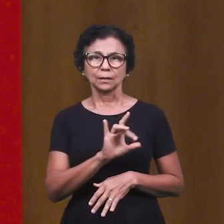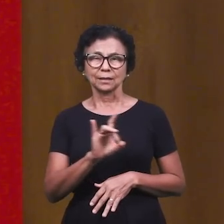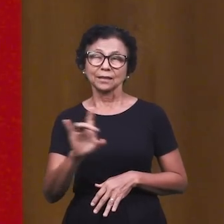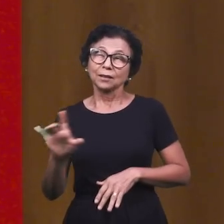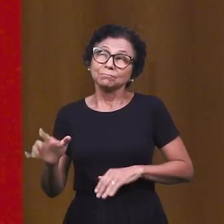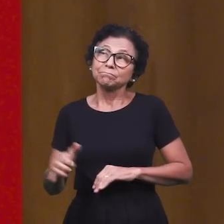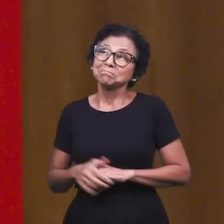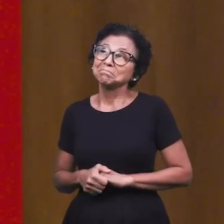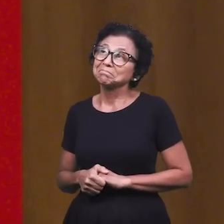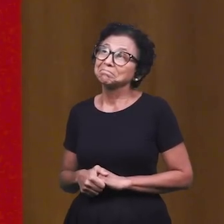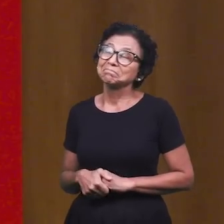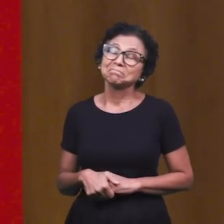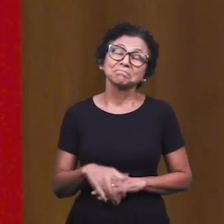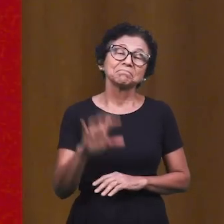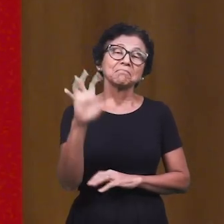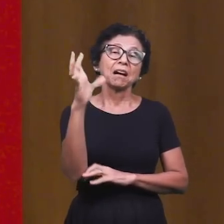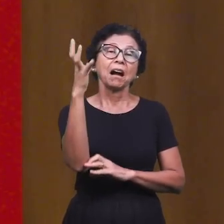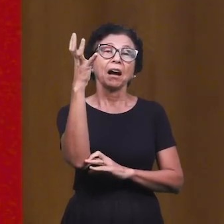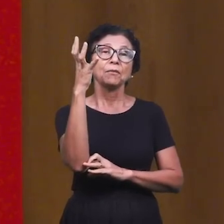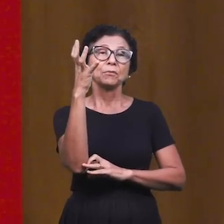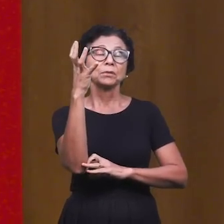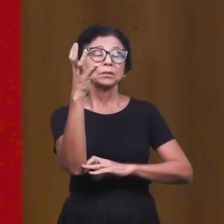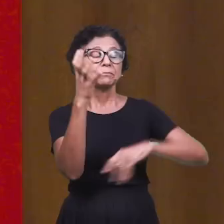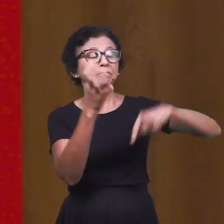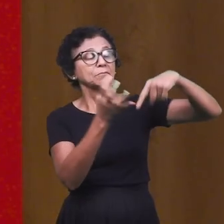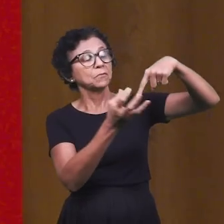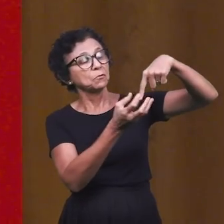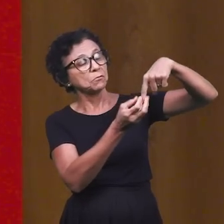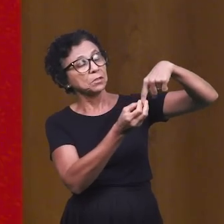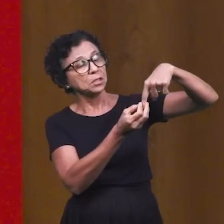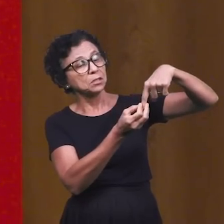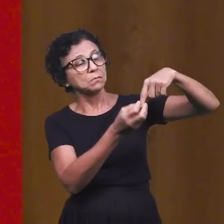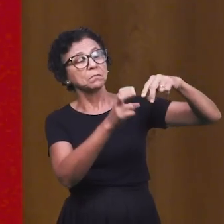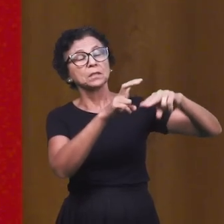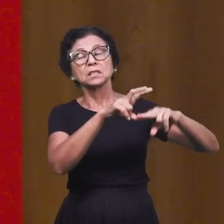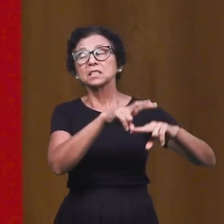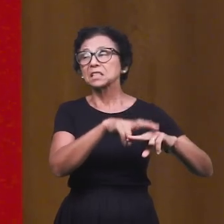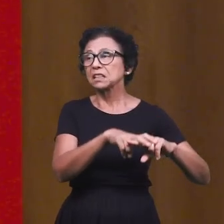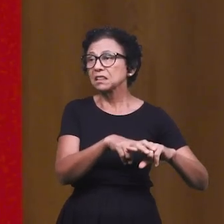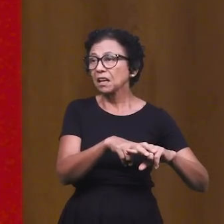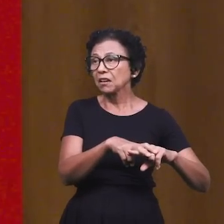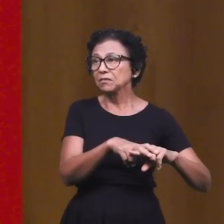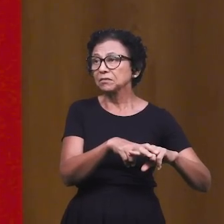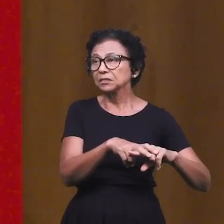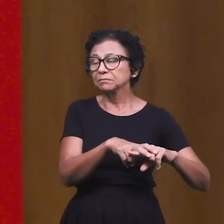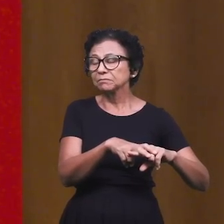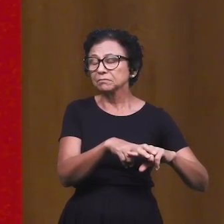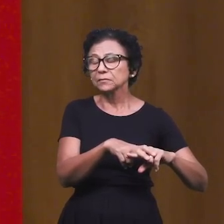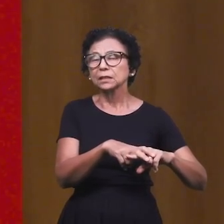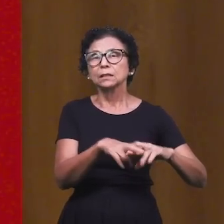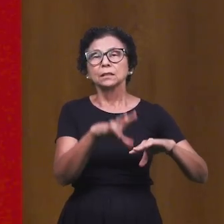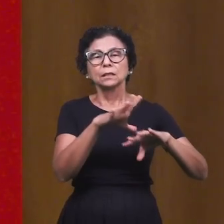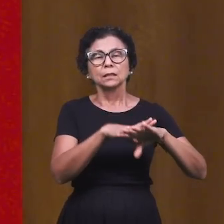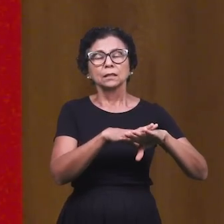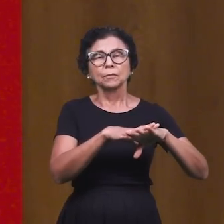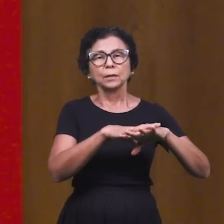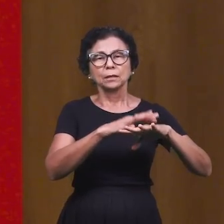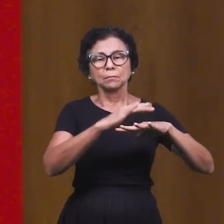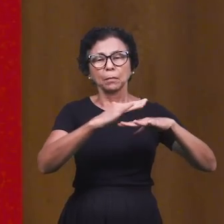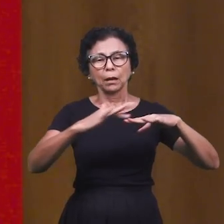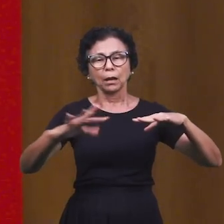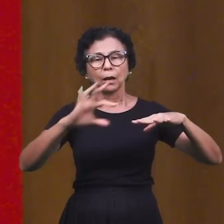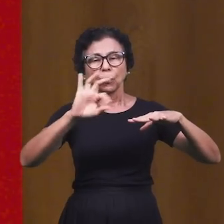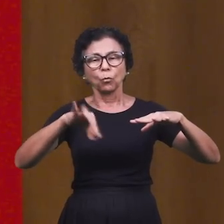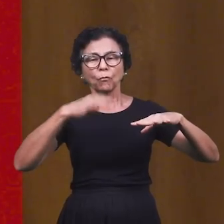sua figueira e debaixo da sua videira, e não havia quem os espantasse. Depois, 2 profetas citam